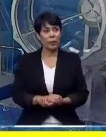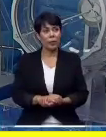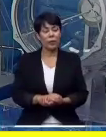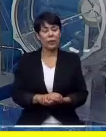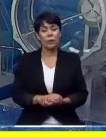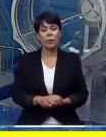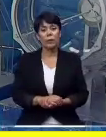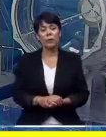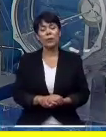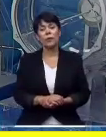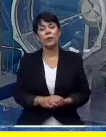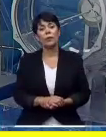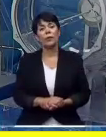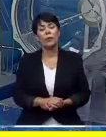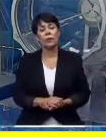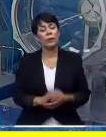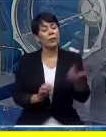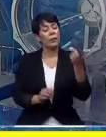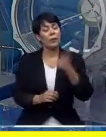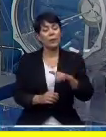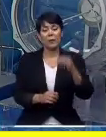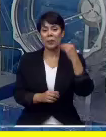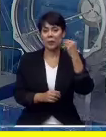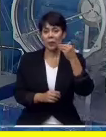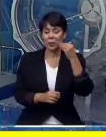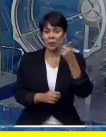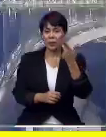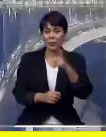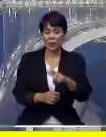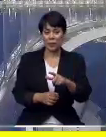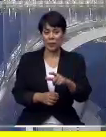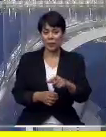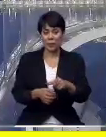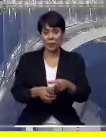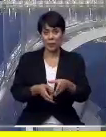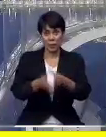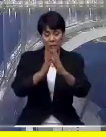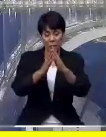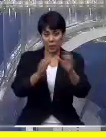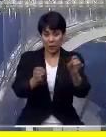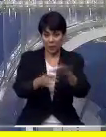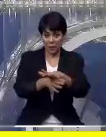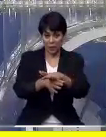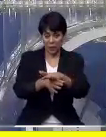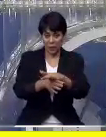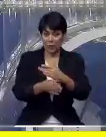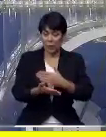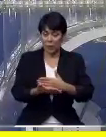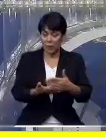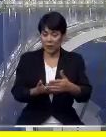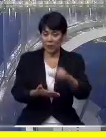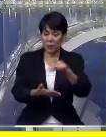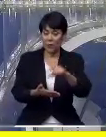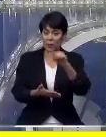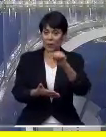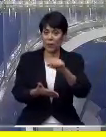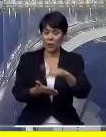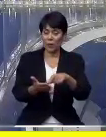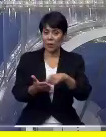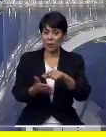Para você que apostou na Time Mania, tem mais uma chance de ganhar. Bolas posicionadas. Vamos ao sorteio do time do